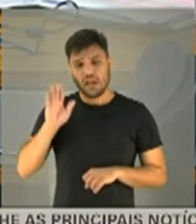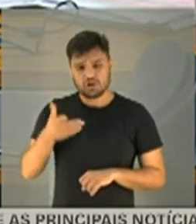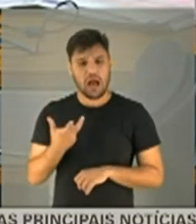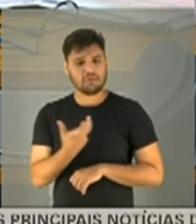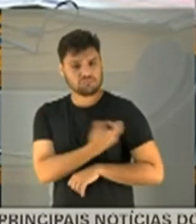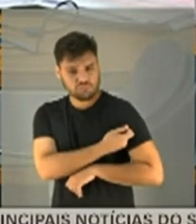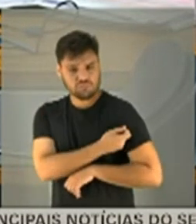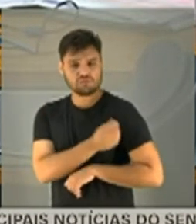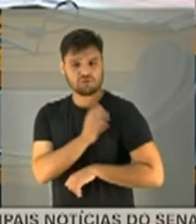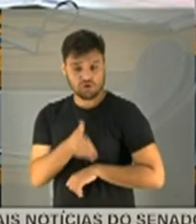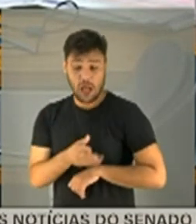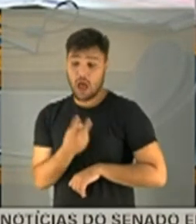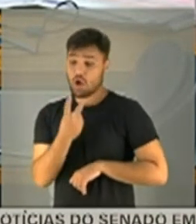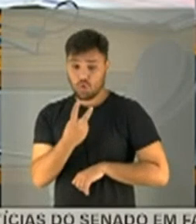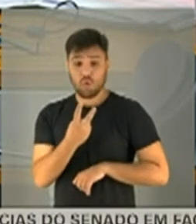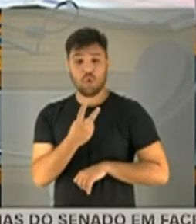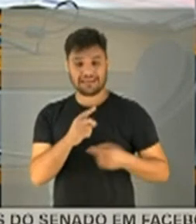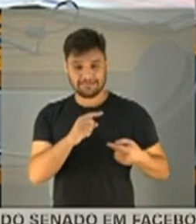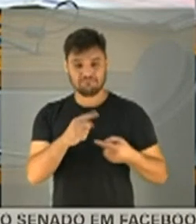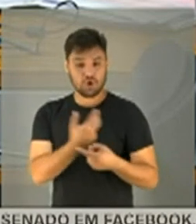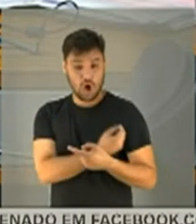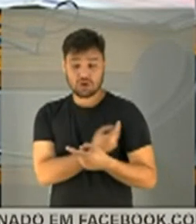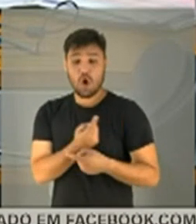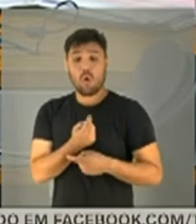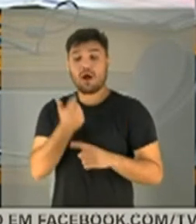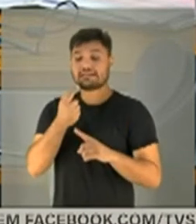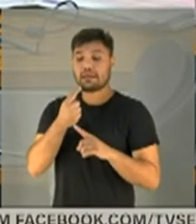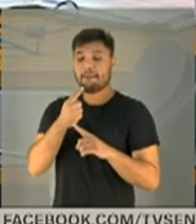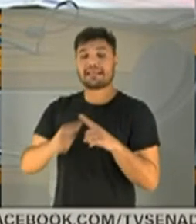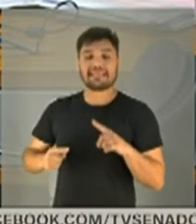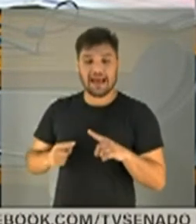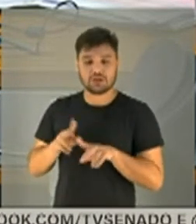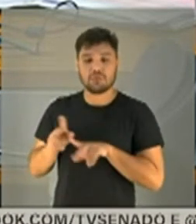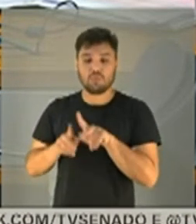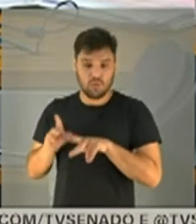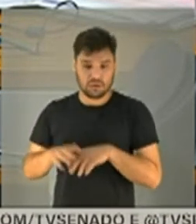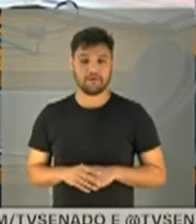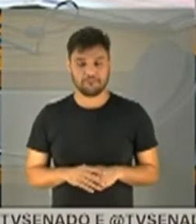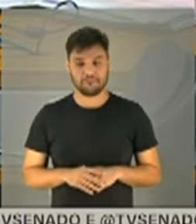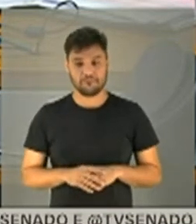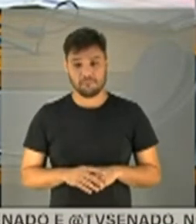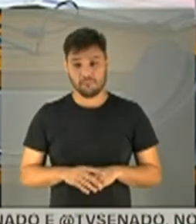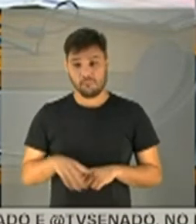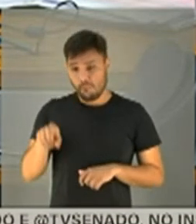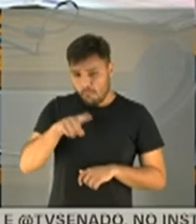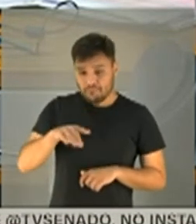imunizou com 2 doses quase metade da população. Ao todo,